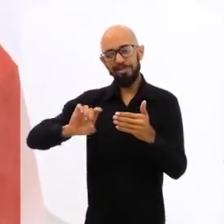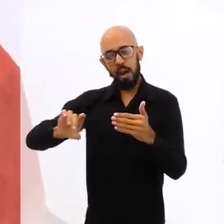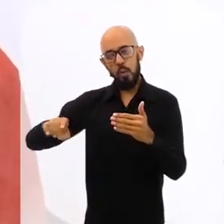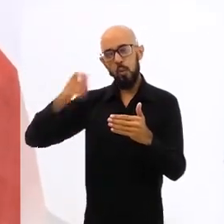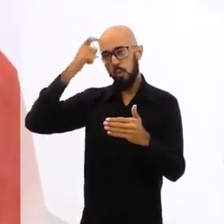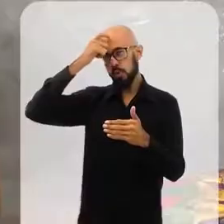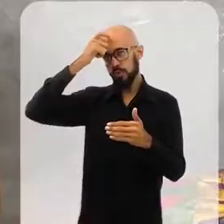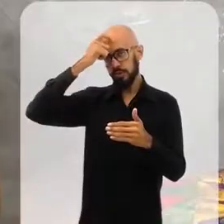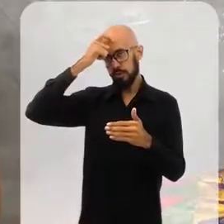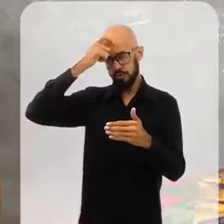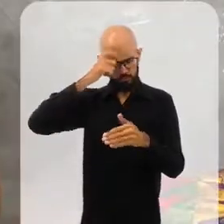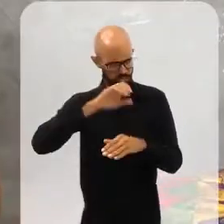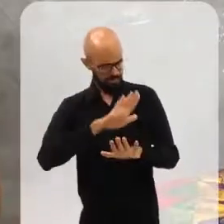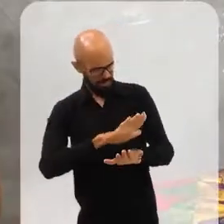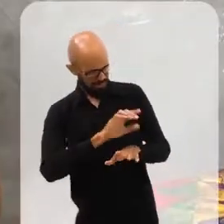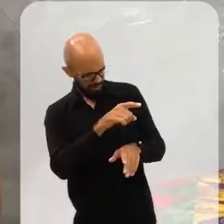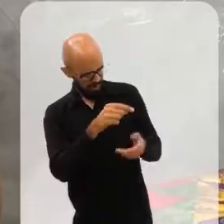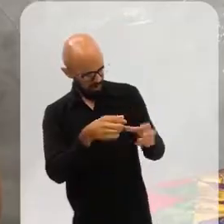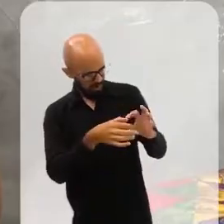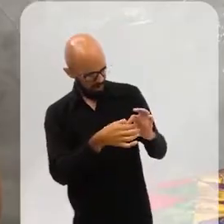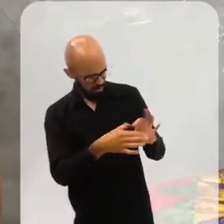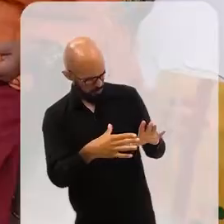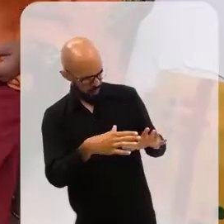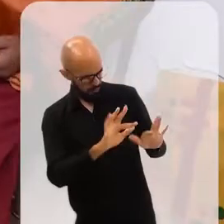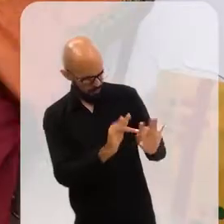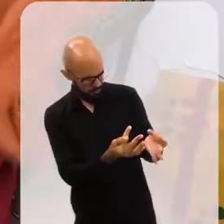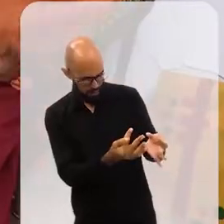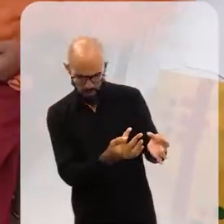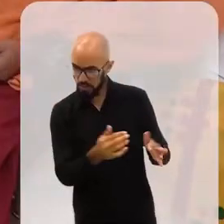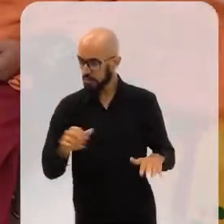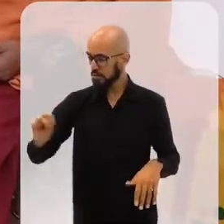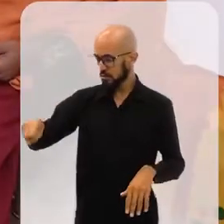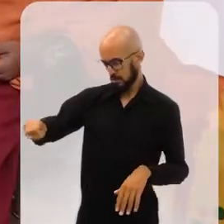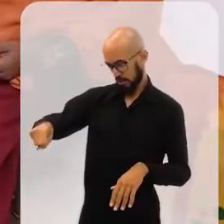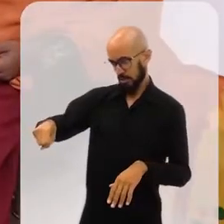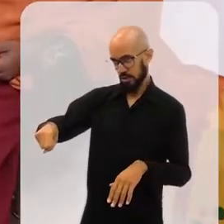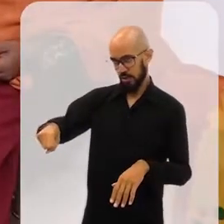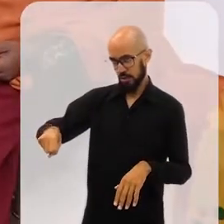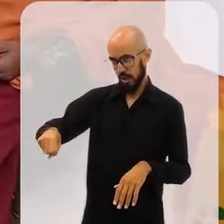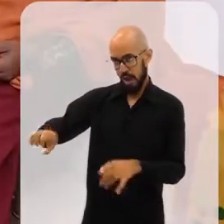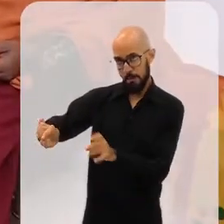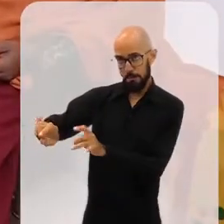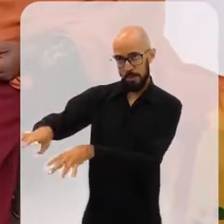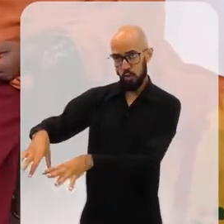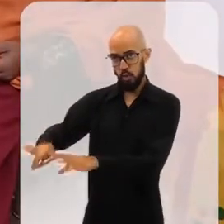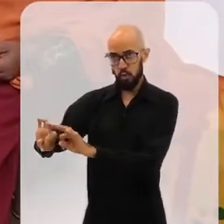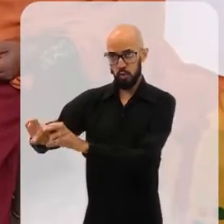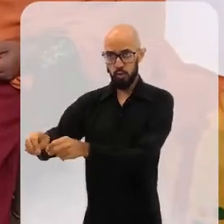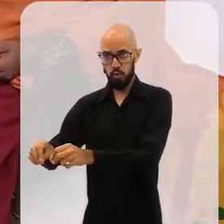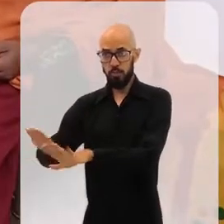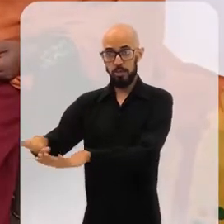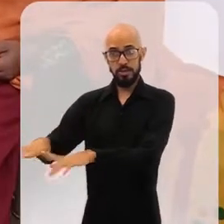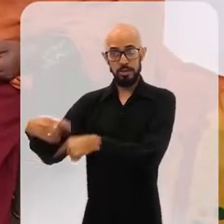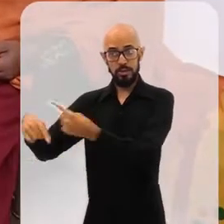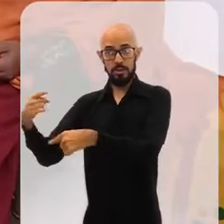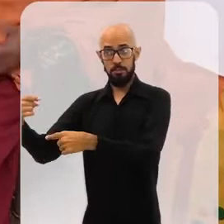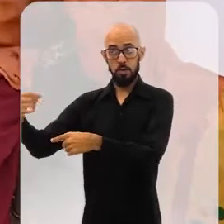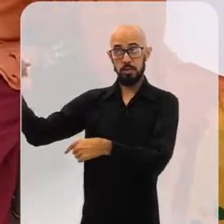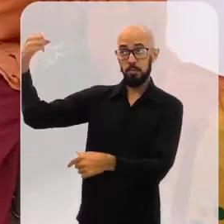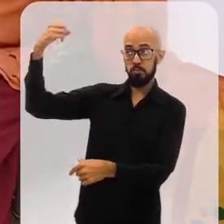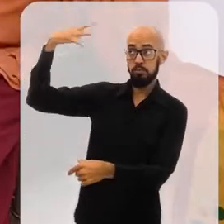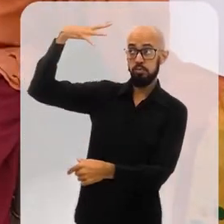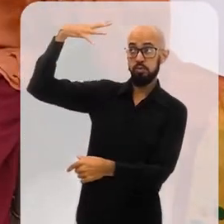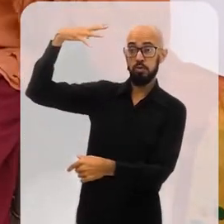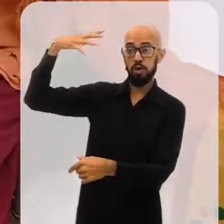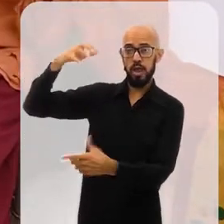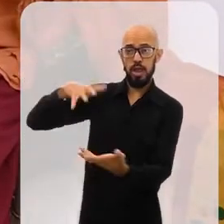compreensão de cada um. Mas então ele rompeu com a família. Sim. Não é que ele rompeu, ele saiu, abandonou tudo. Certo. Mas depois da iluminação